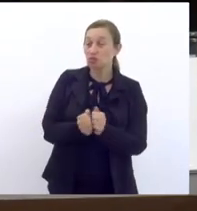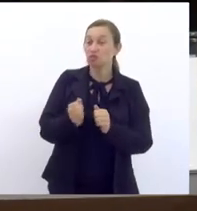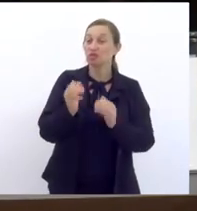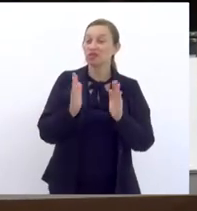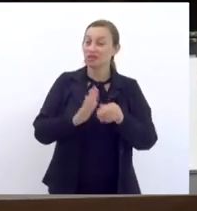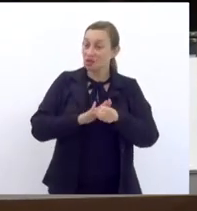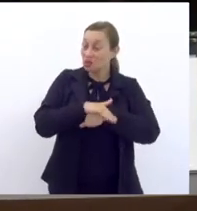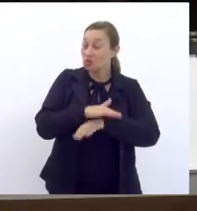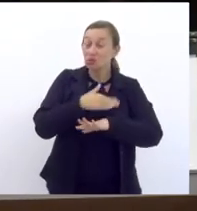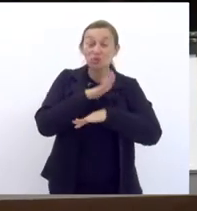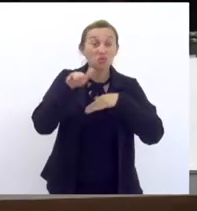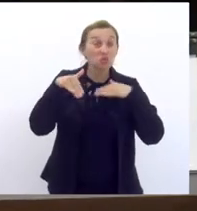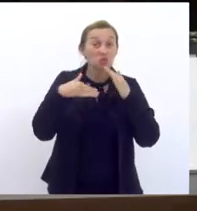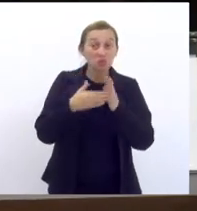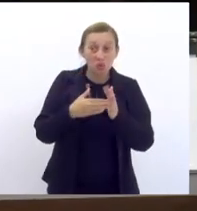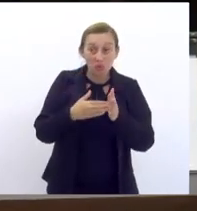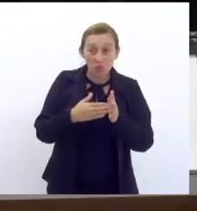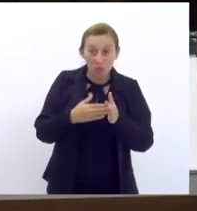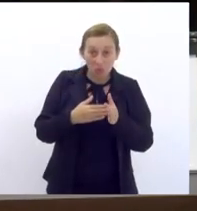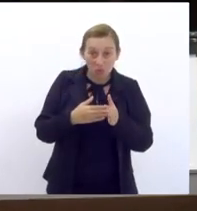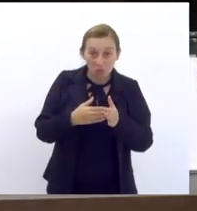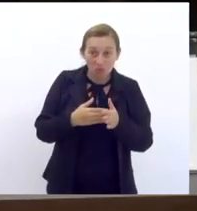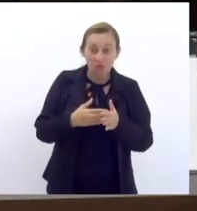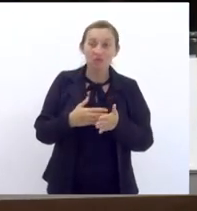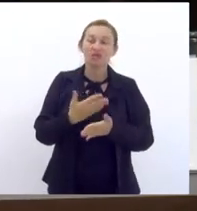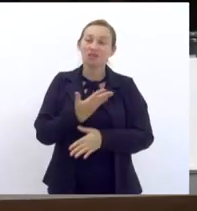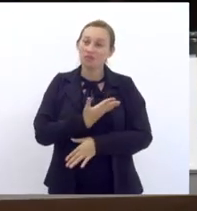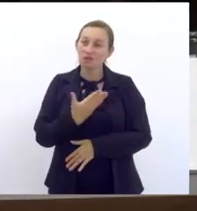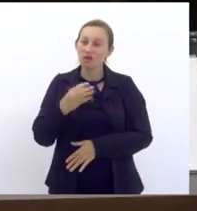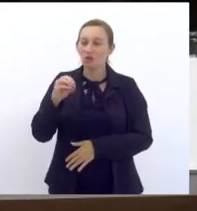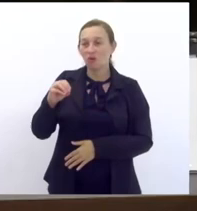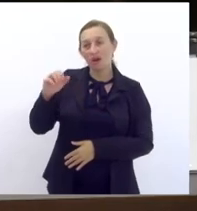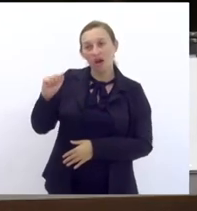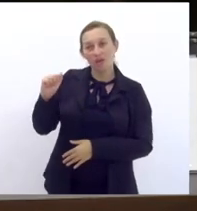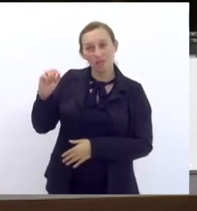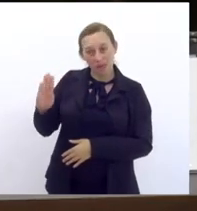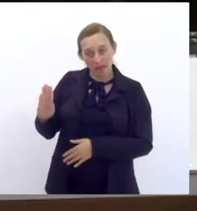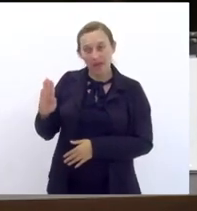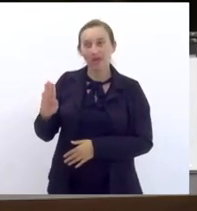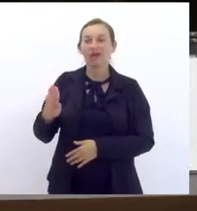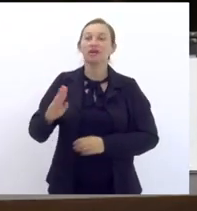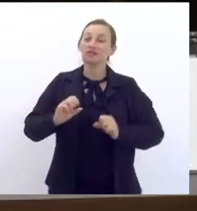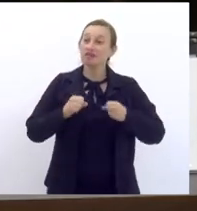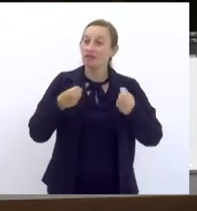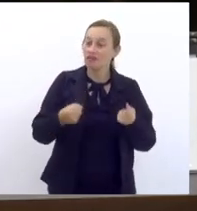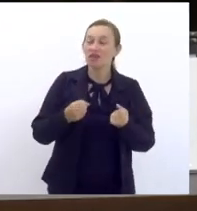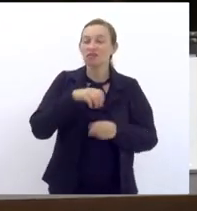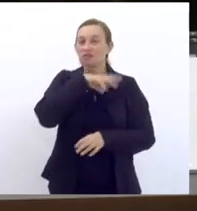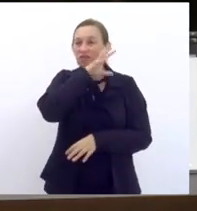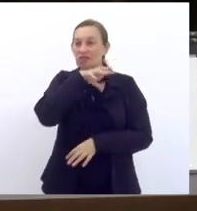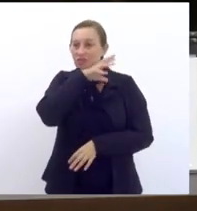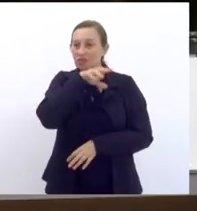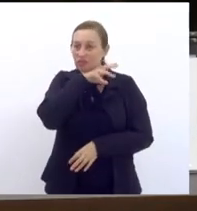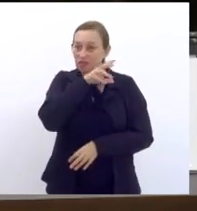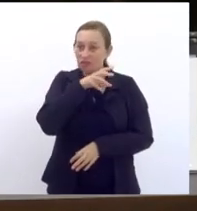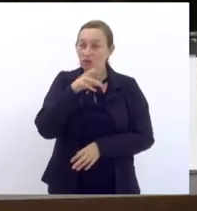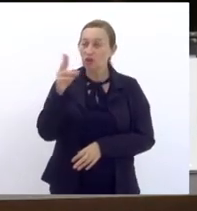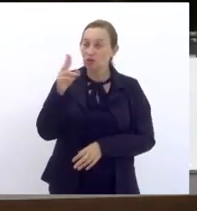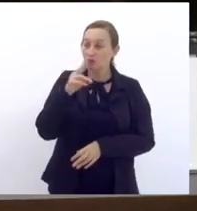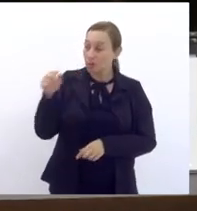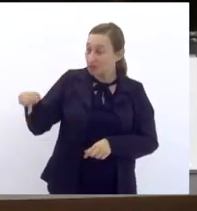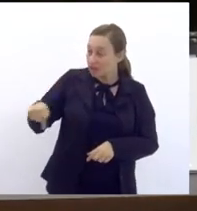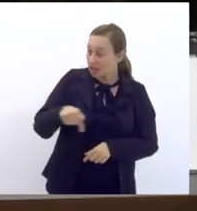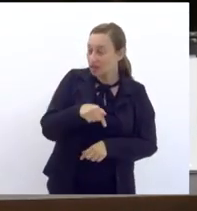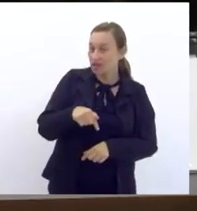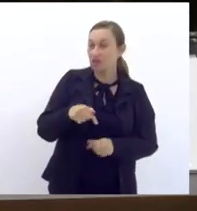todo o povo dos nossos colegas advogados da OAB das comissões defesa dos animais que a correram para estar aqui comigo